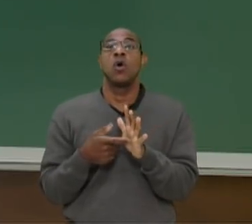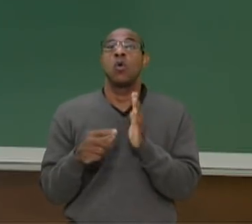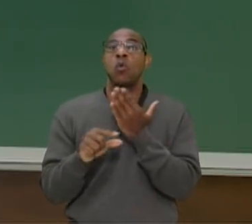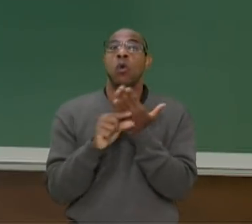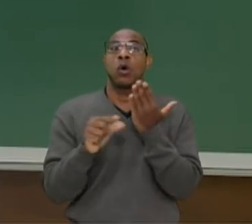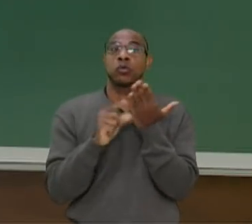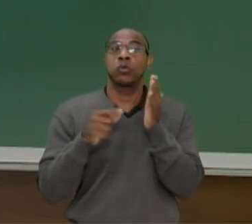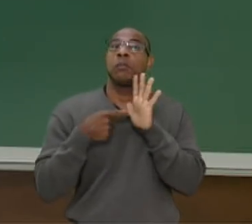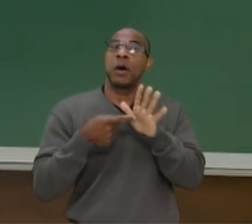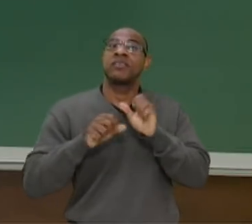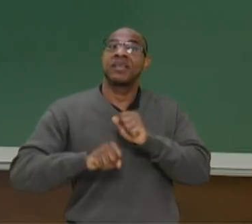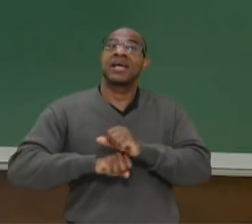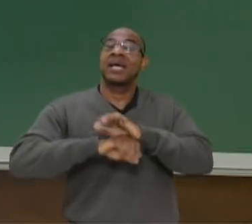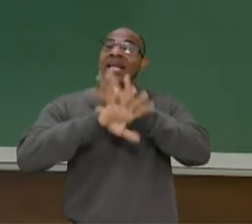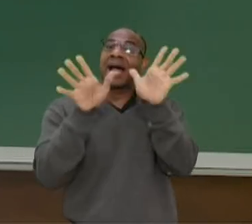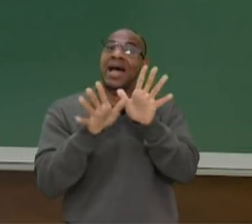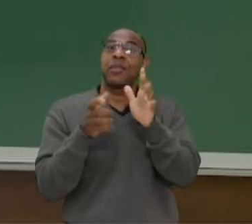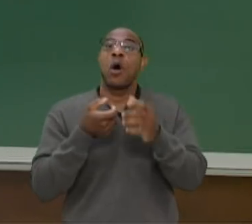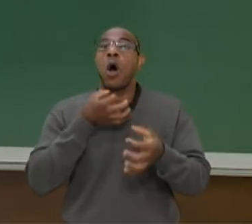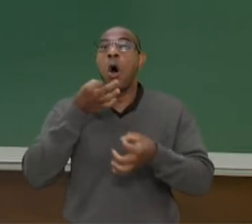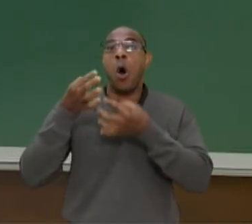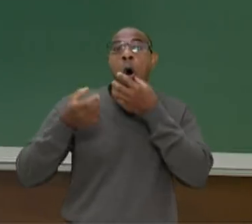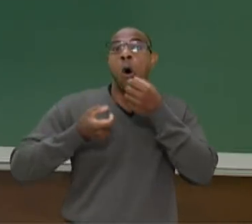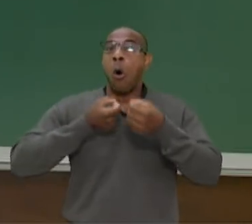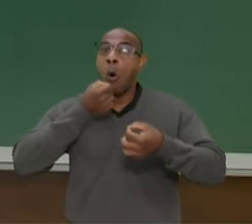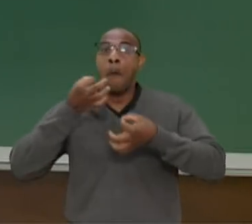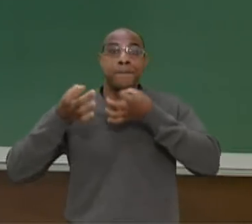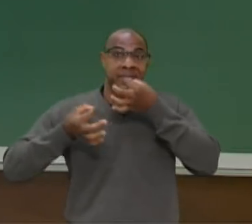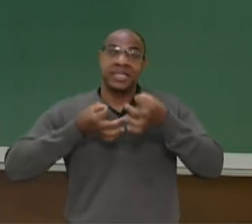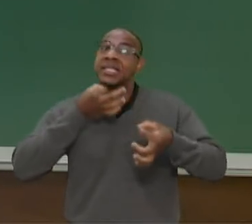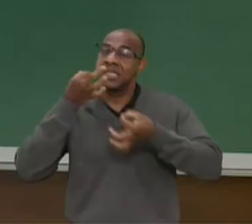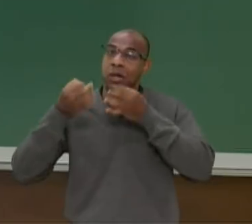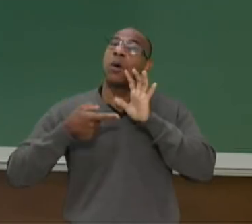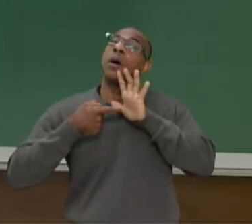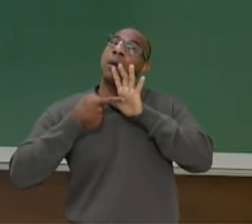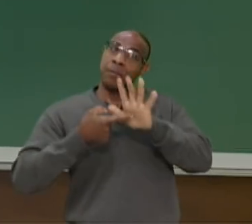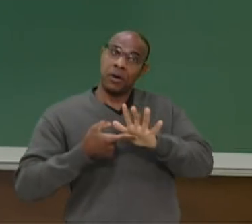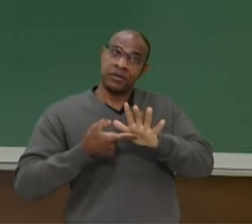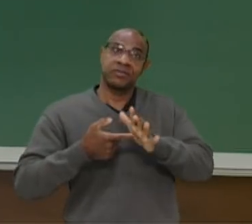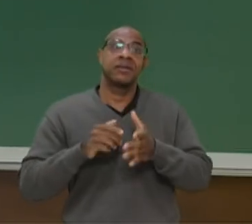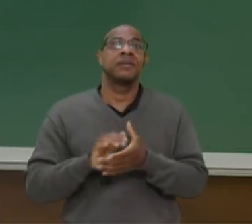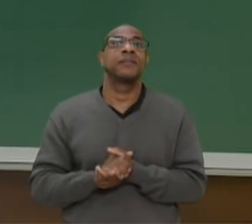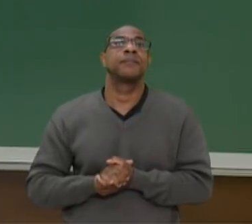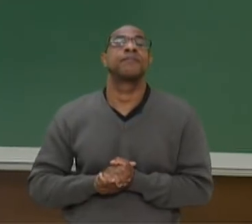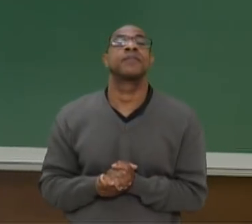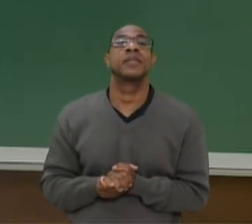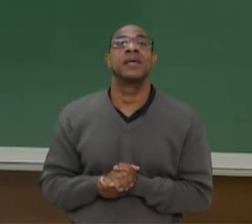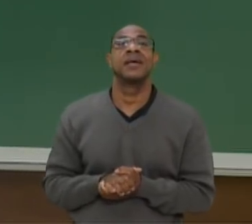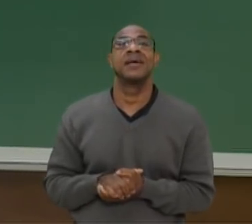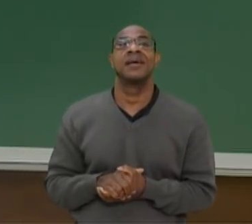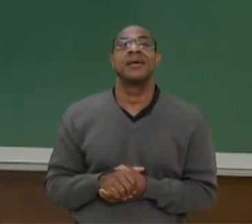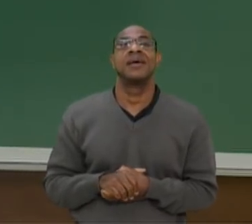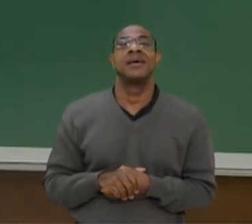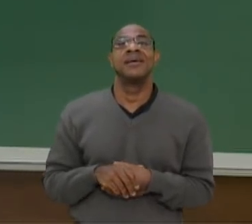tem o objetivo de convencer os seus interlocutores, e o autor deixa claro o seu ponto de vista.